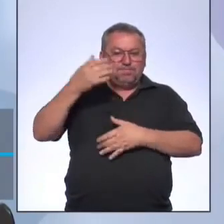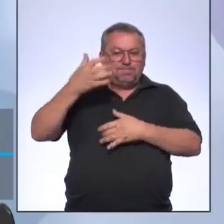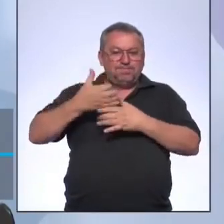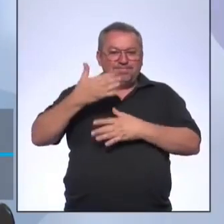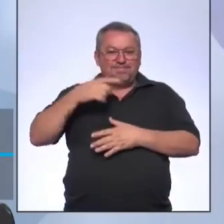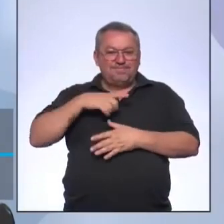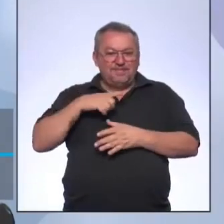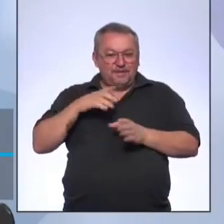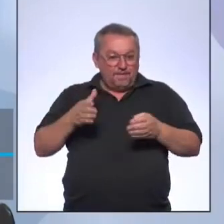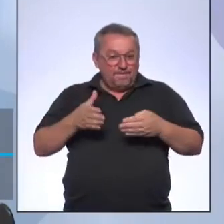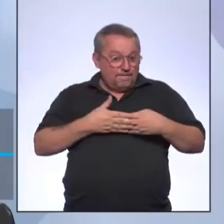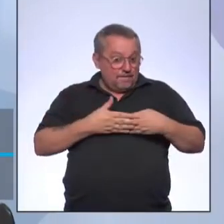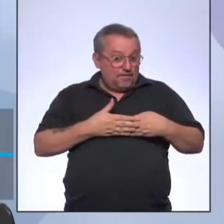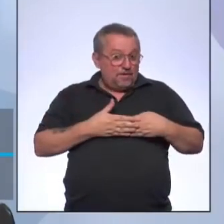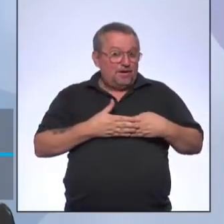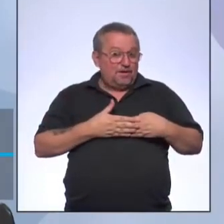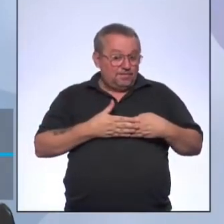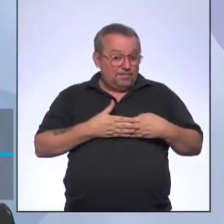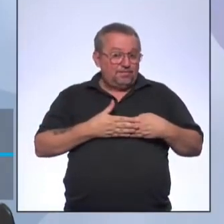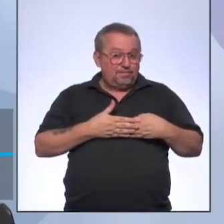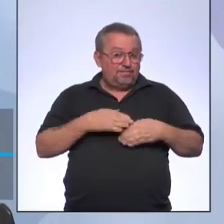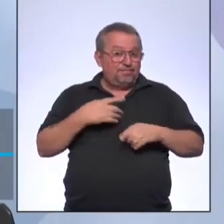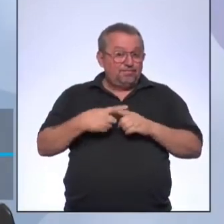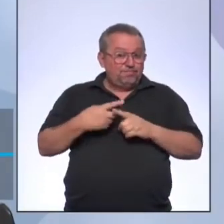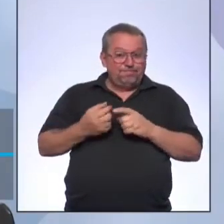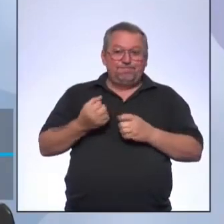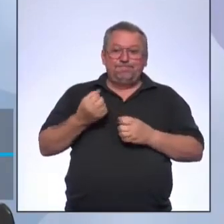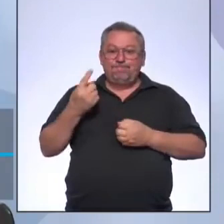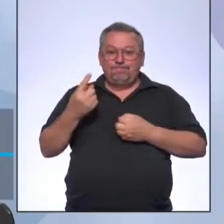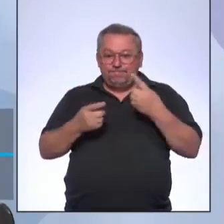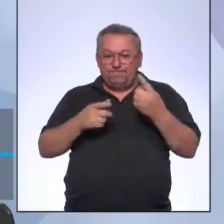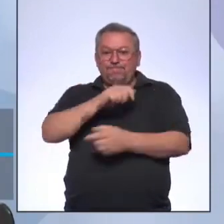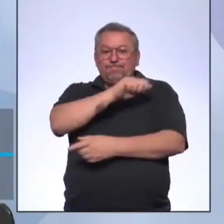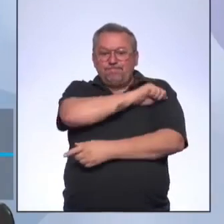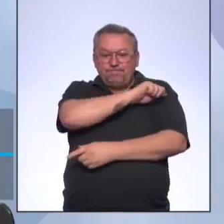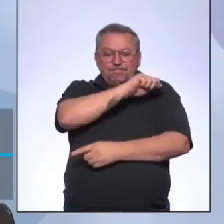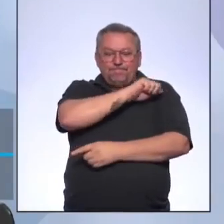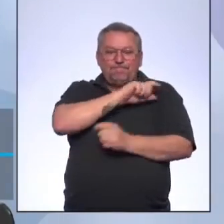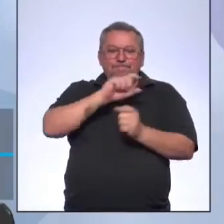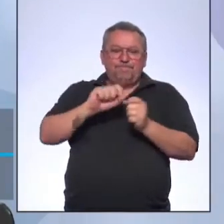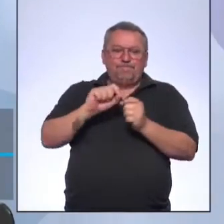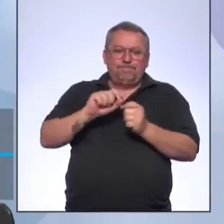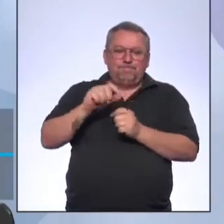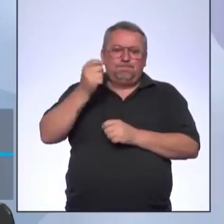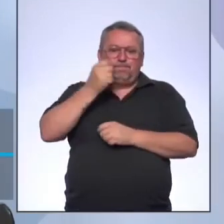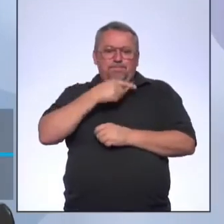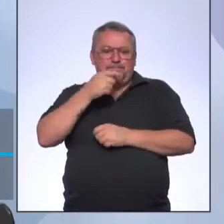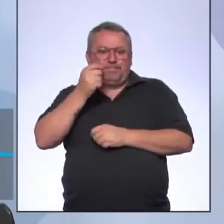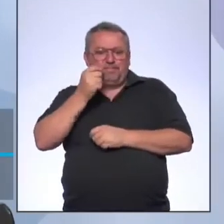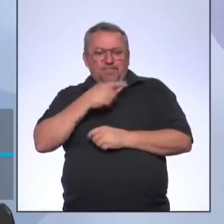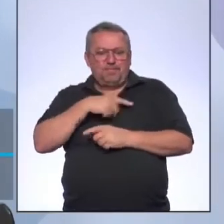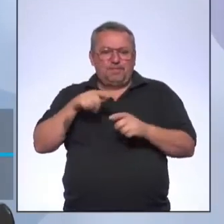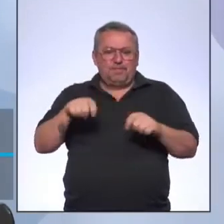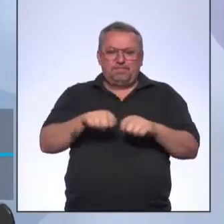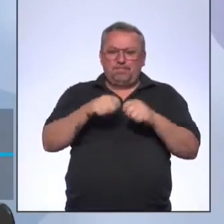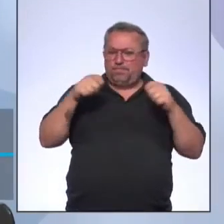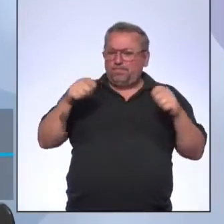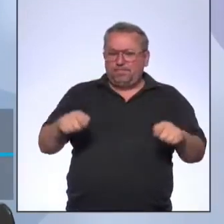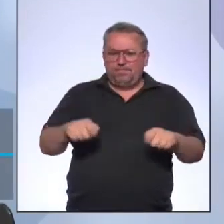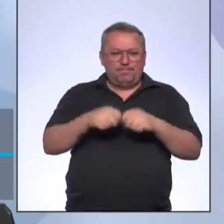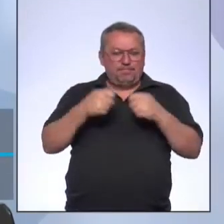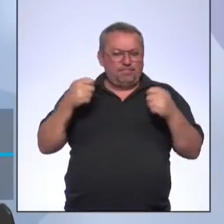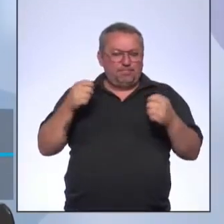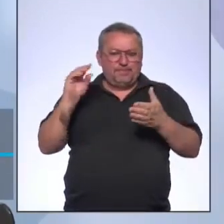está ficando fechado, né? Porque alguns alunos continuam ainda não falando coisas adequadas,